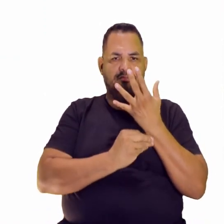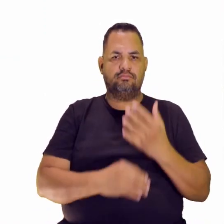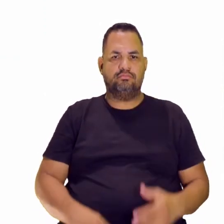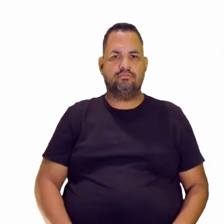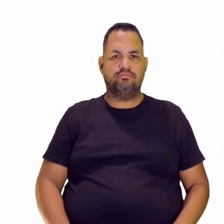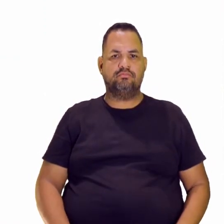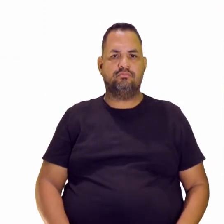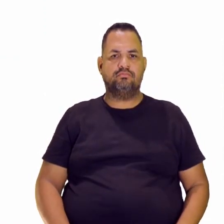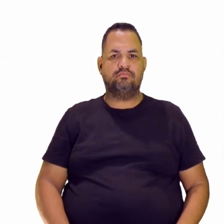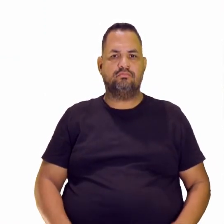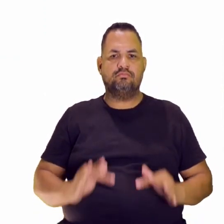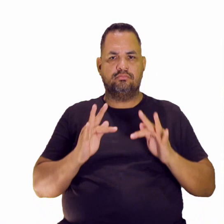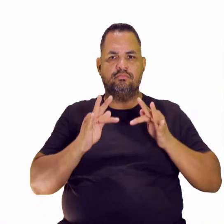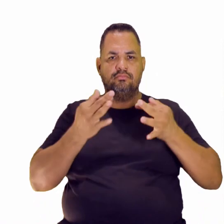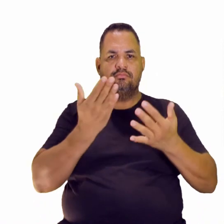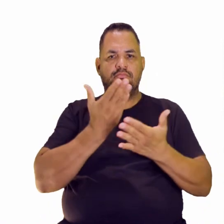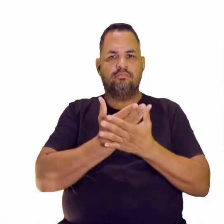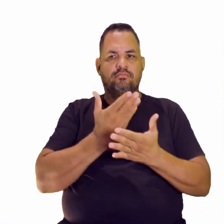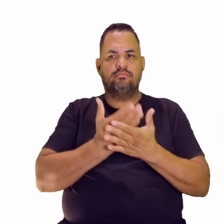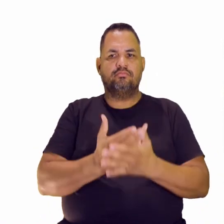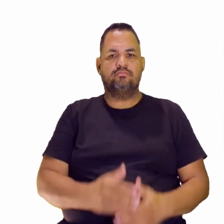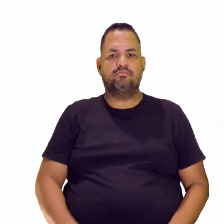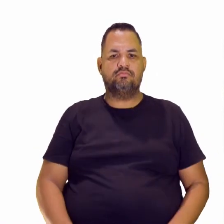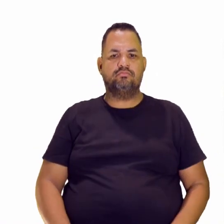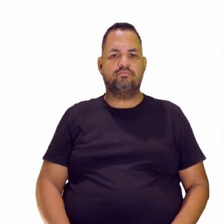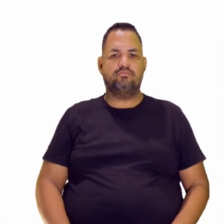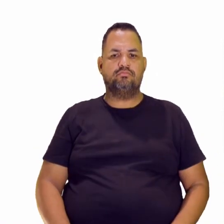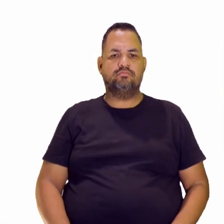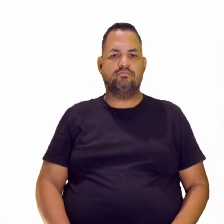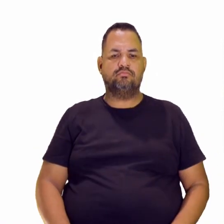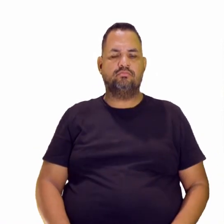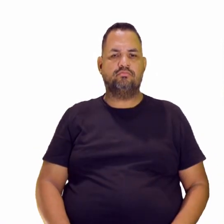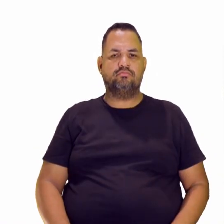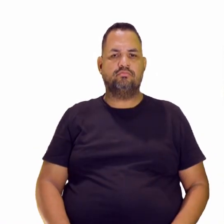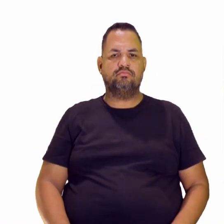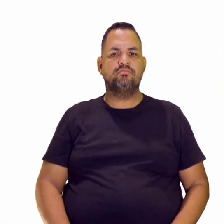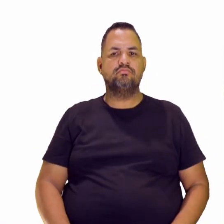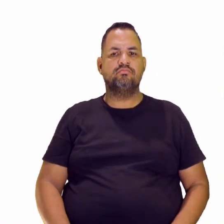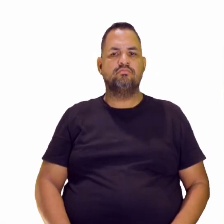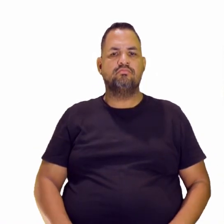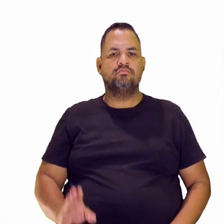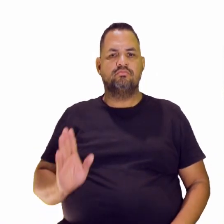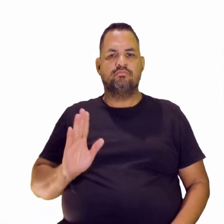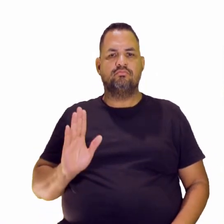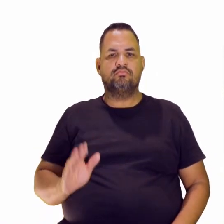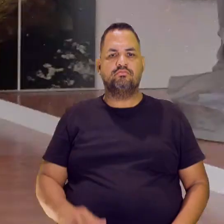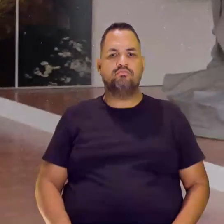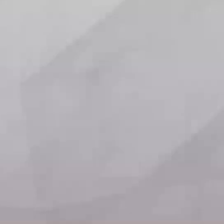referências ao final da nossa aula e até a próxima aula, então. Tchau.